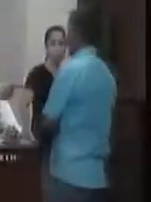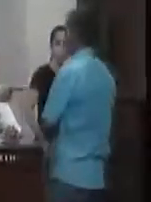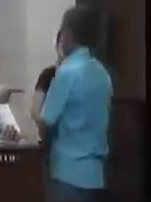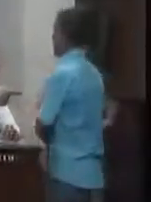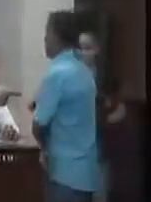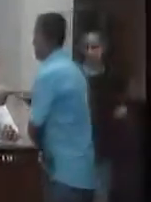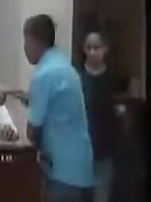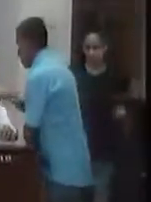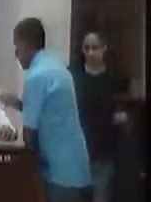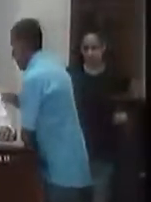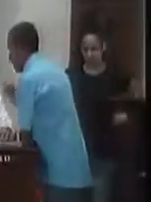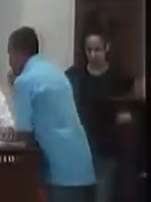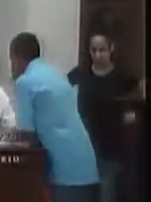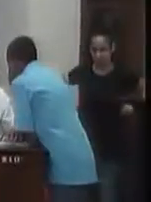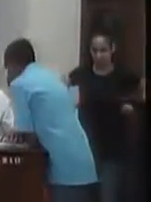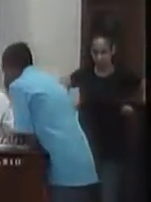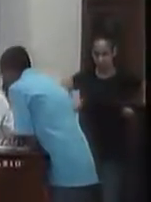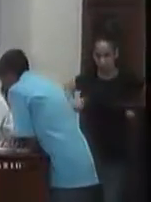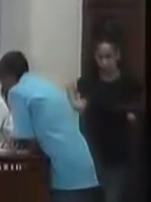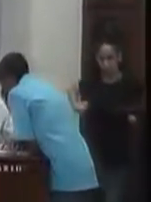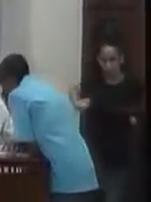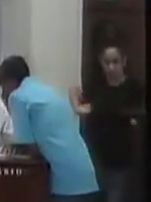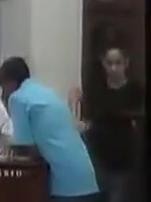4 de abril de 2019.